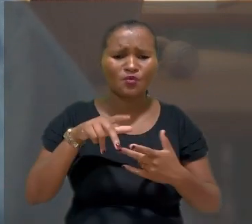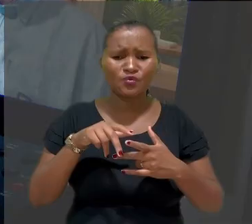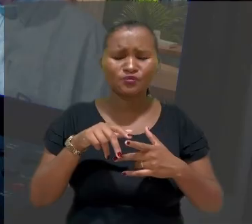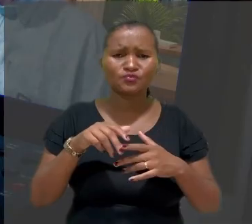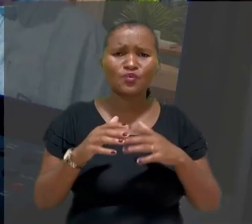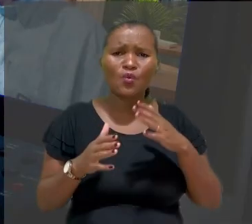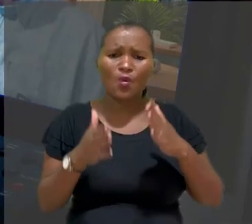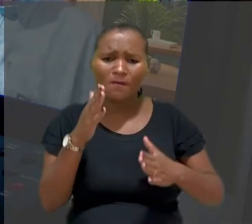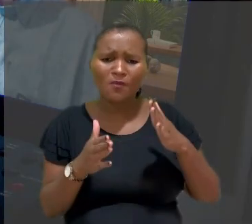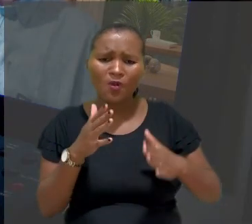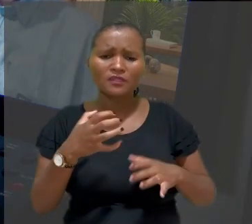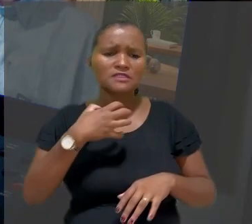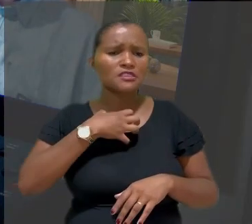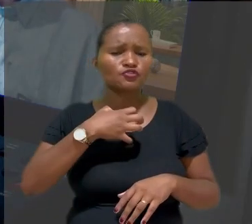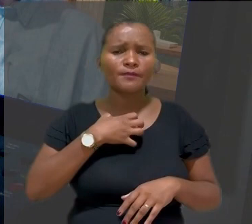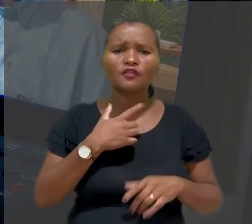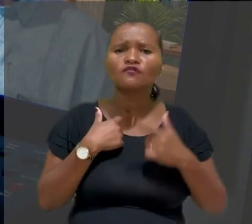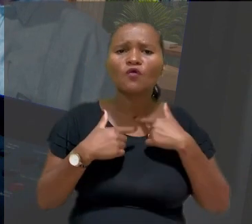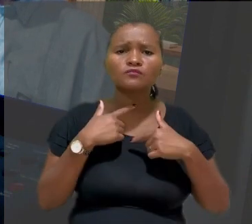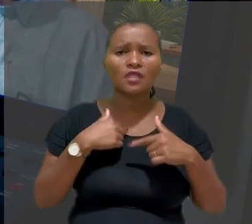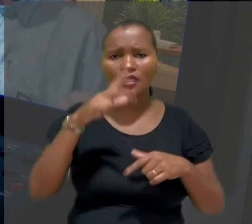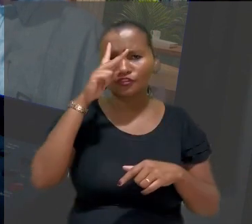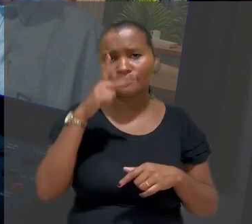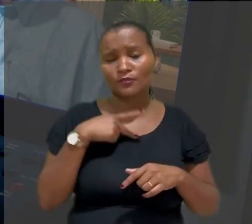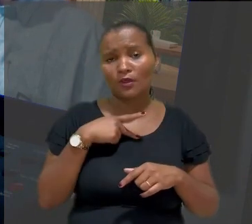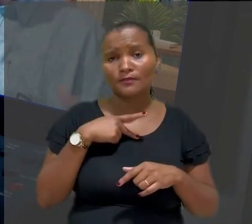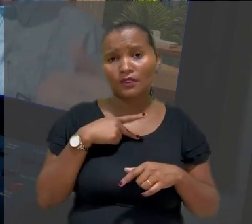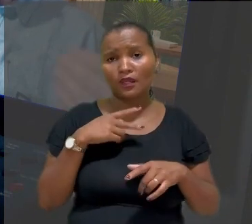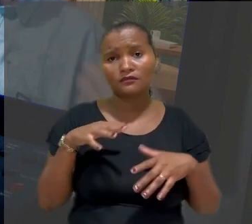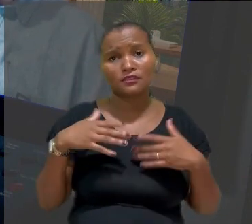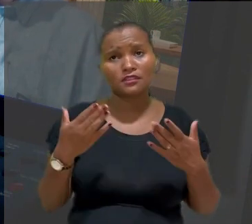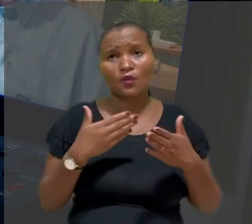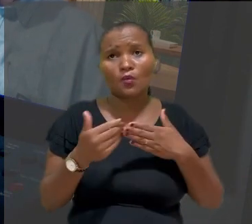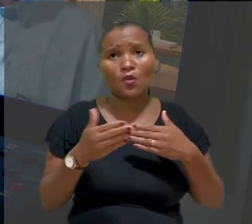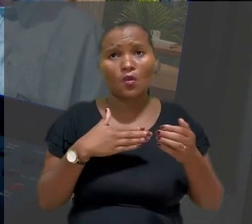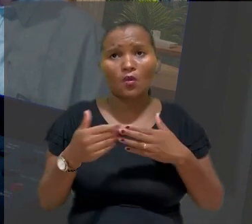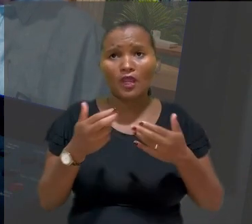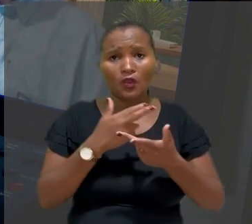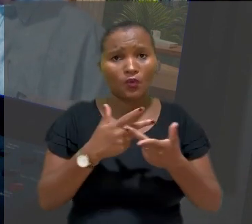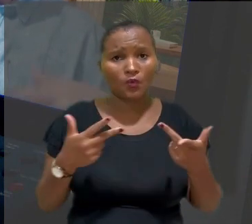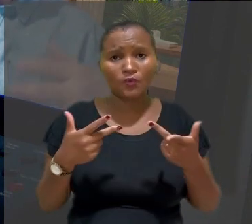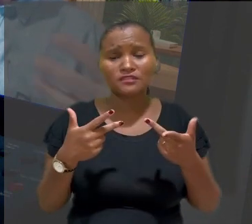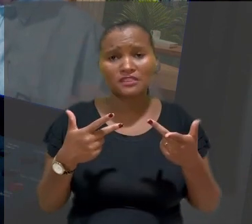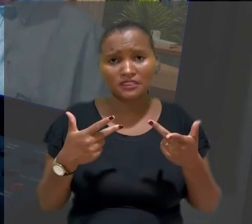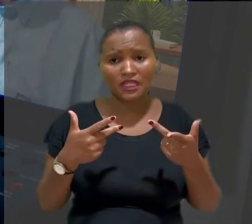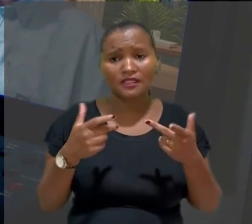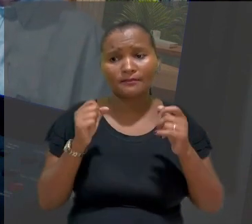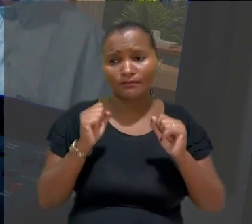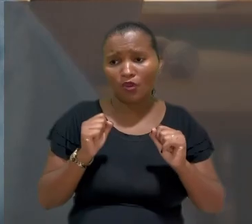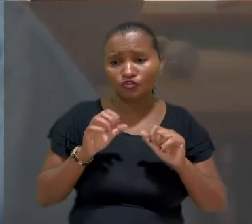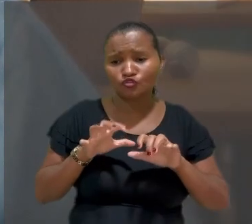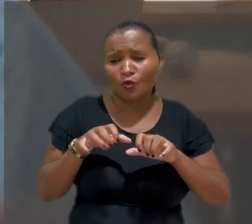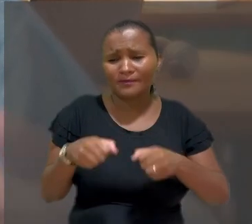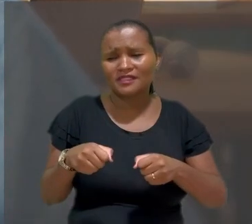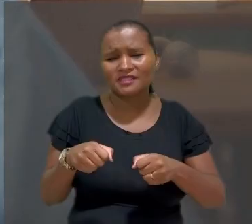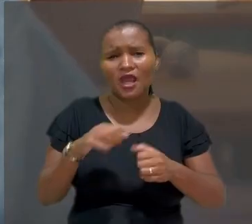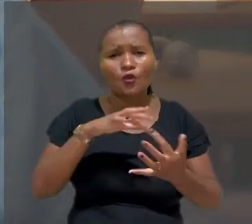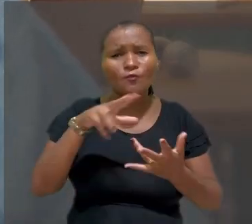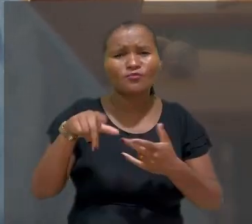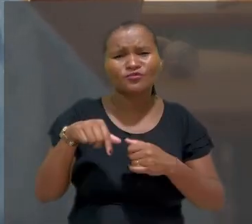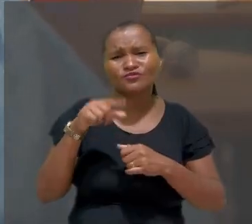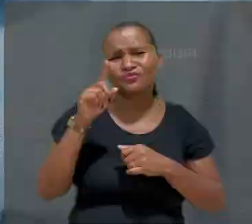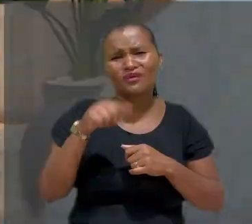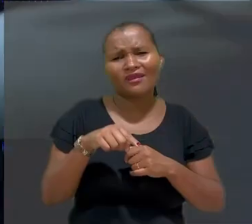robô com sentimentos, com vontade própria, e, portanto, qualquer coisa relacionada a dominar o mundo é pura